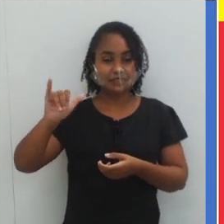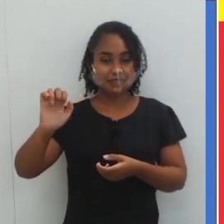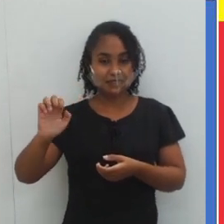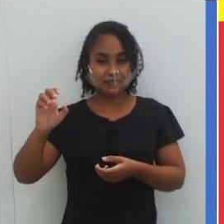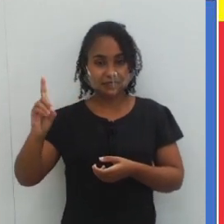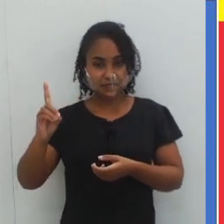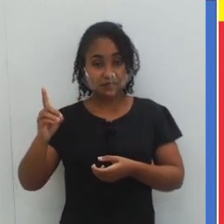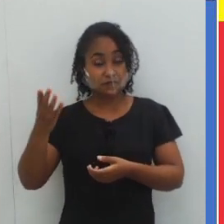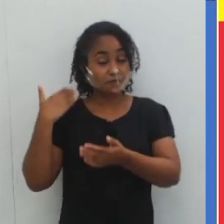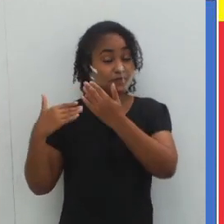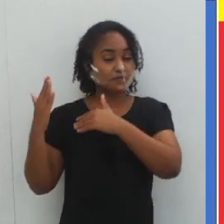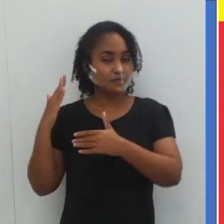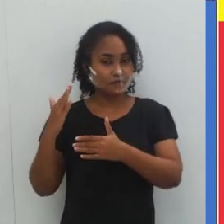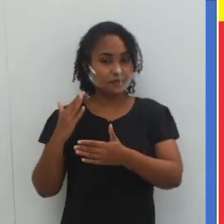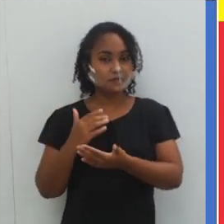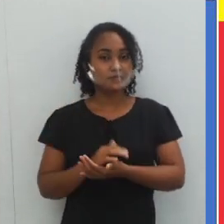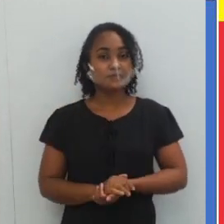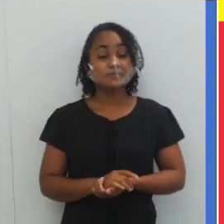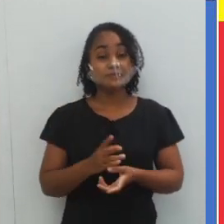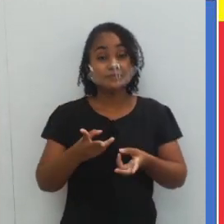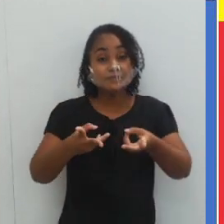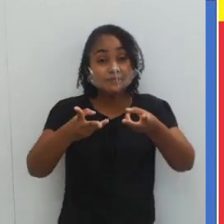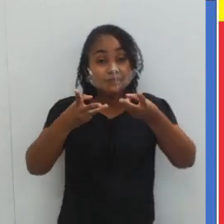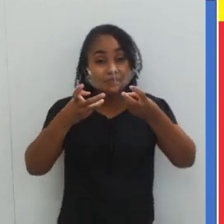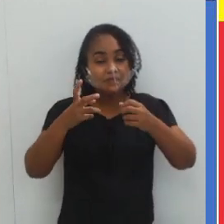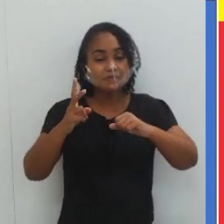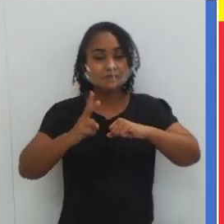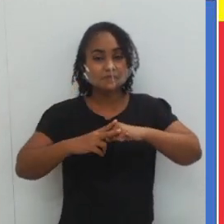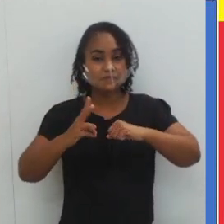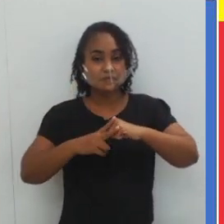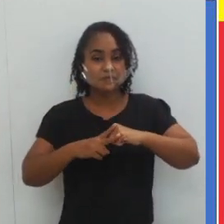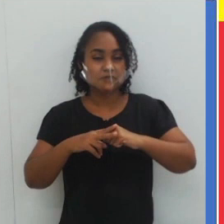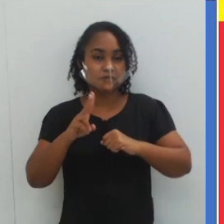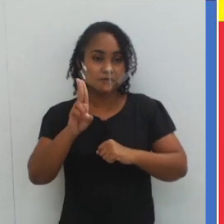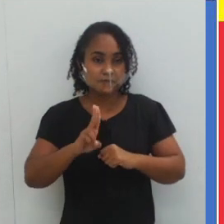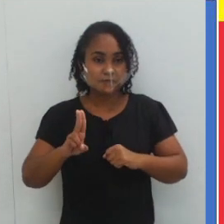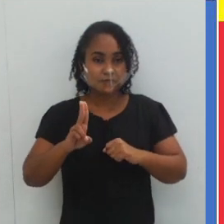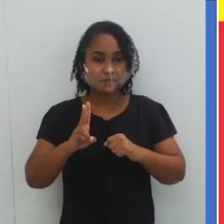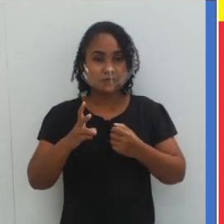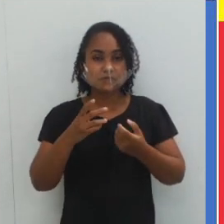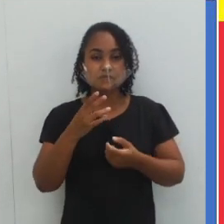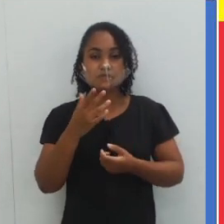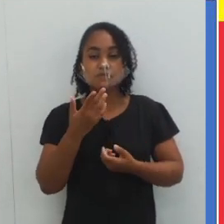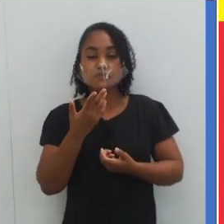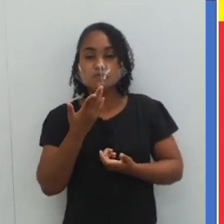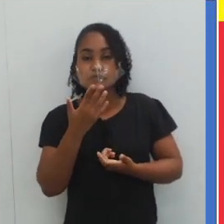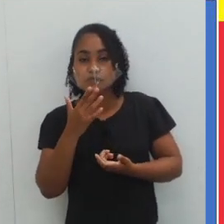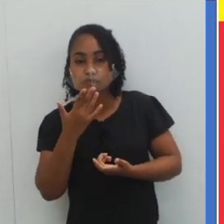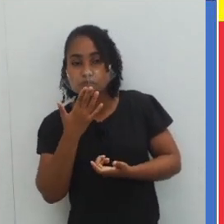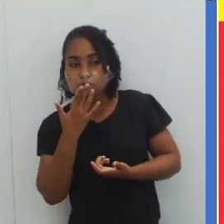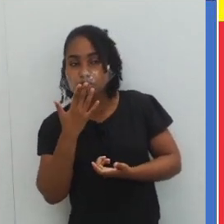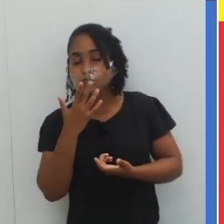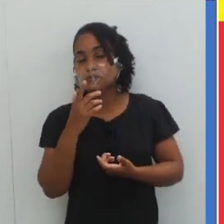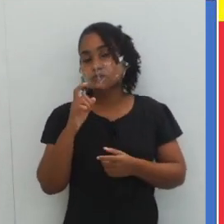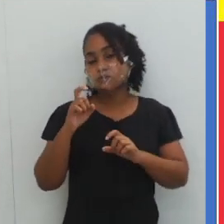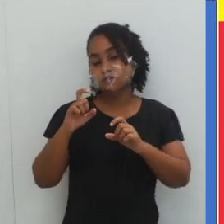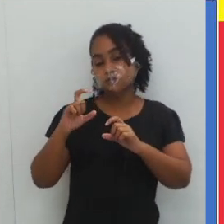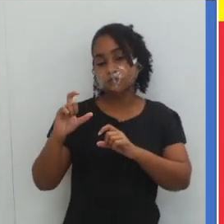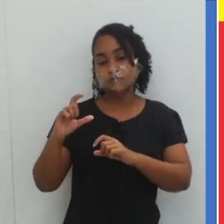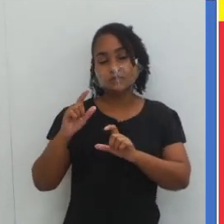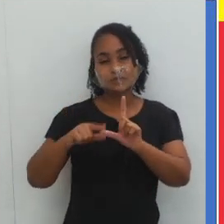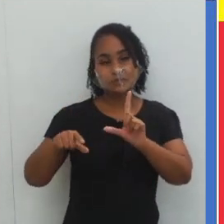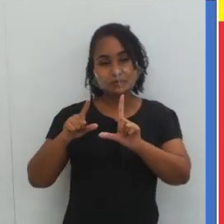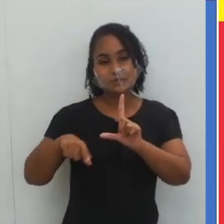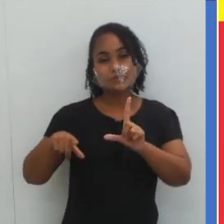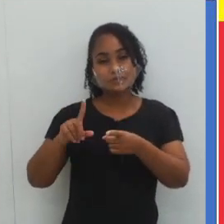played, ou seja, joguei. Percebam que os verbos estão com o destaquezinho de uma letra aí no final, né,